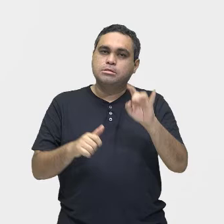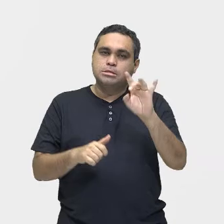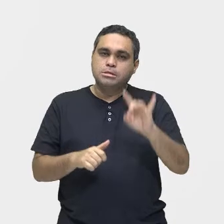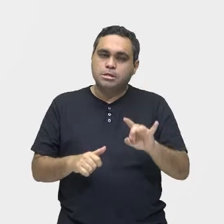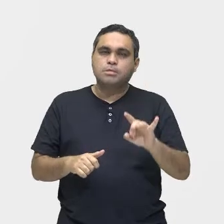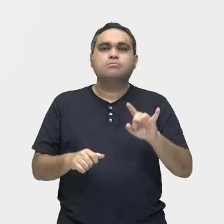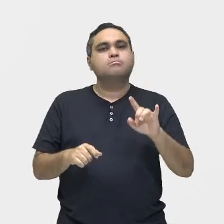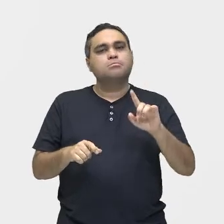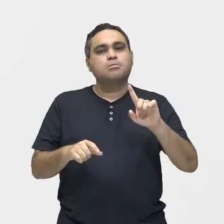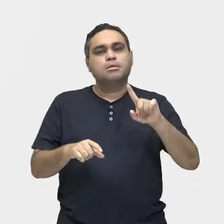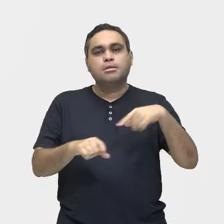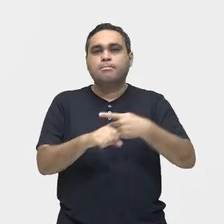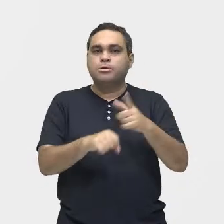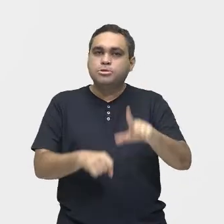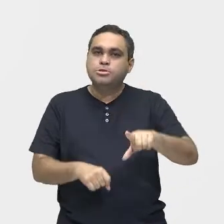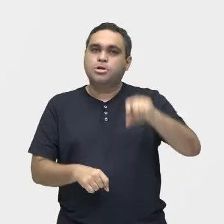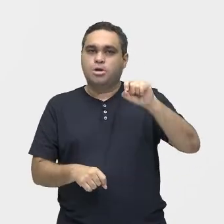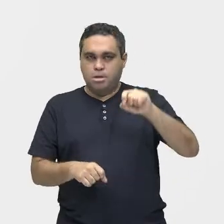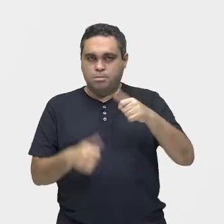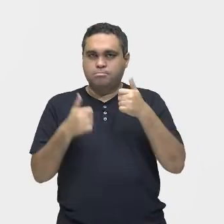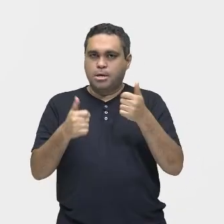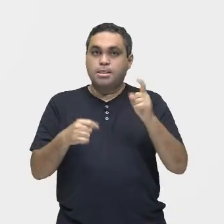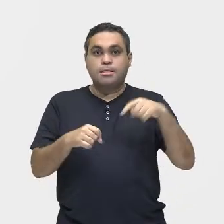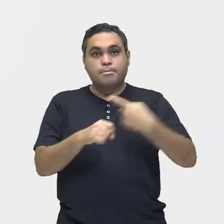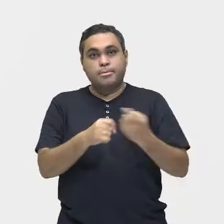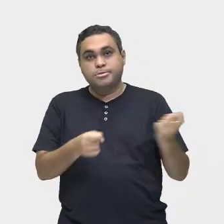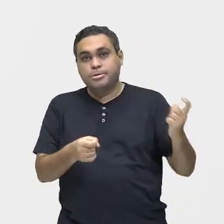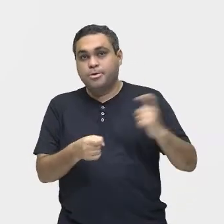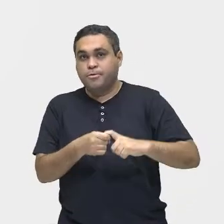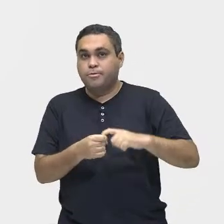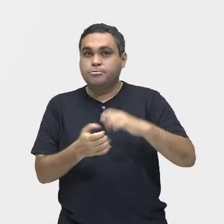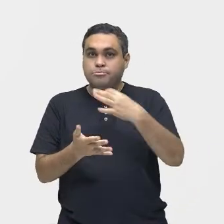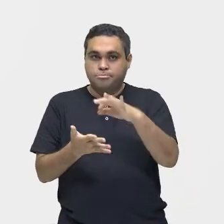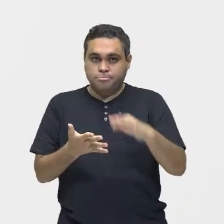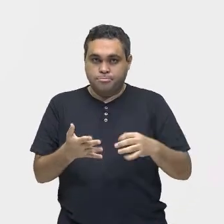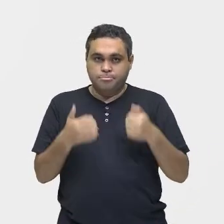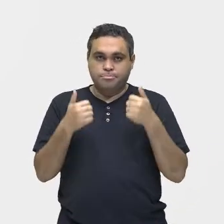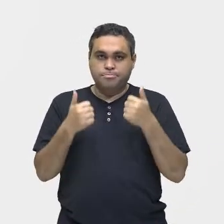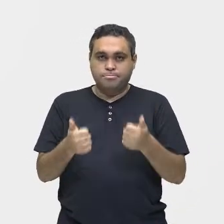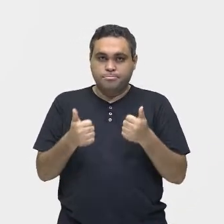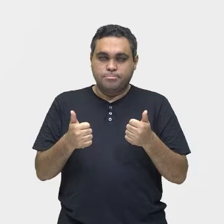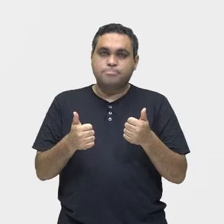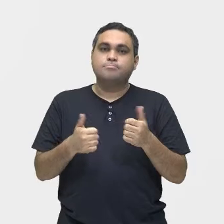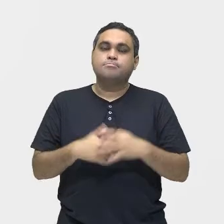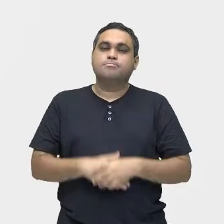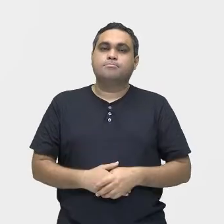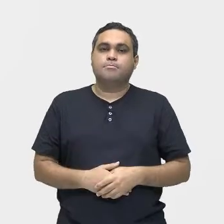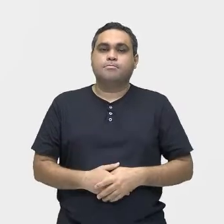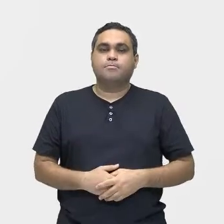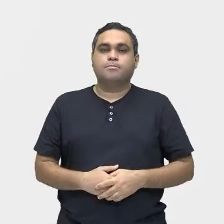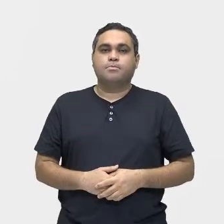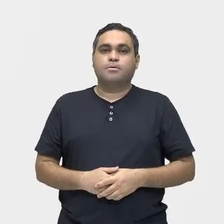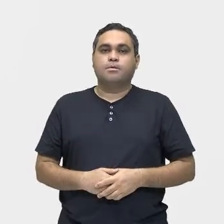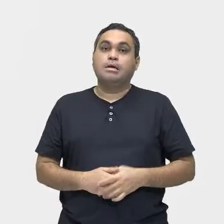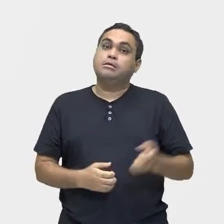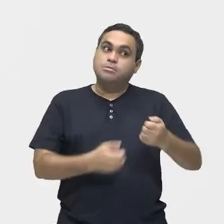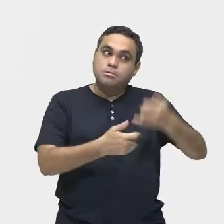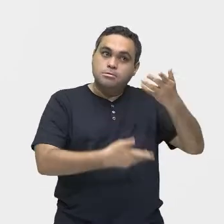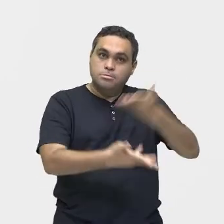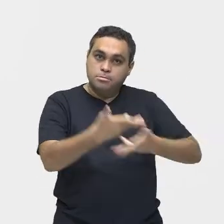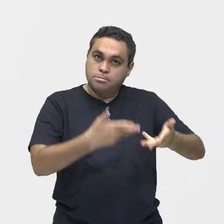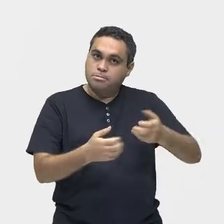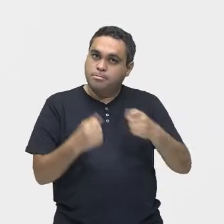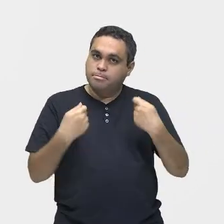e assinale a que eu estou te pedindo. Eu volto já já para conferir a sua resposta e vamos participar,